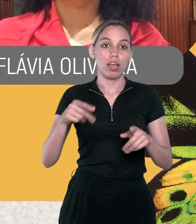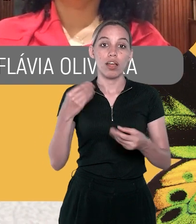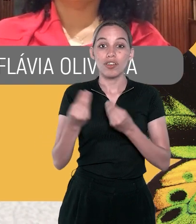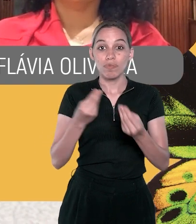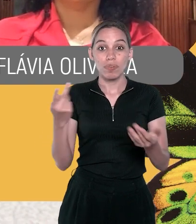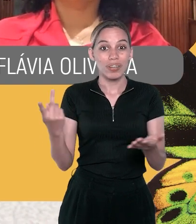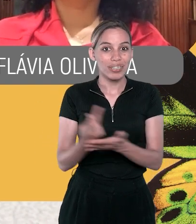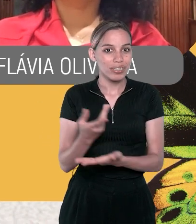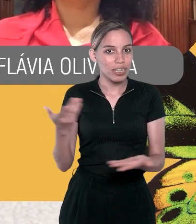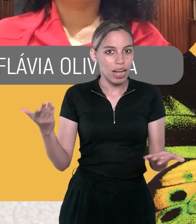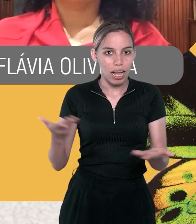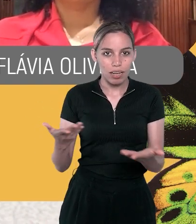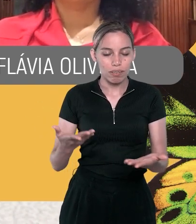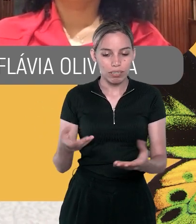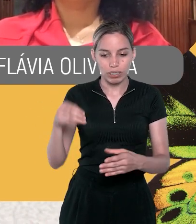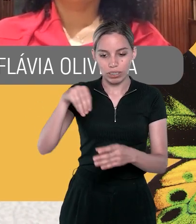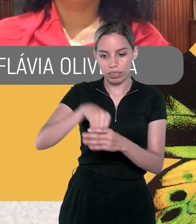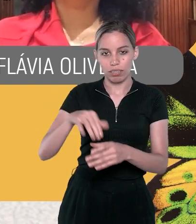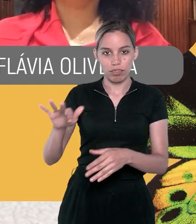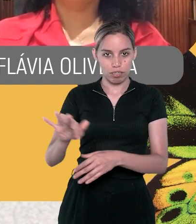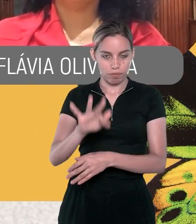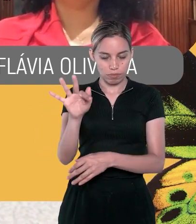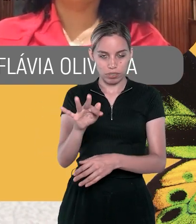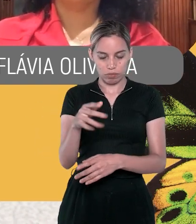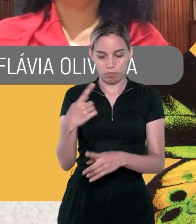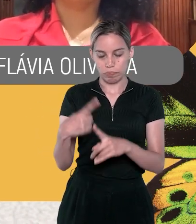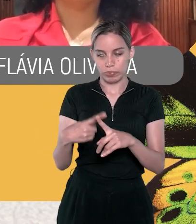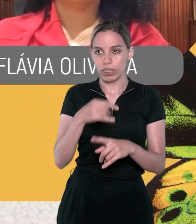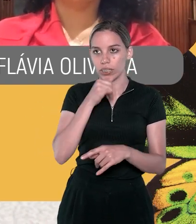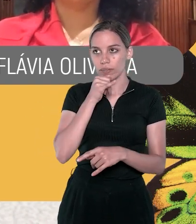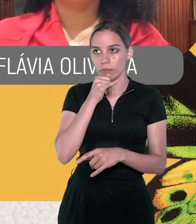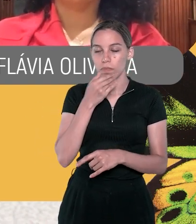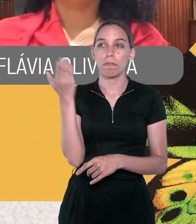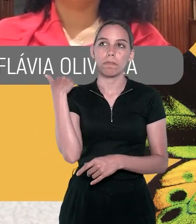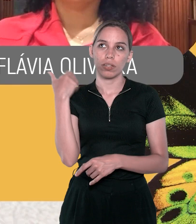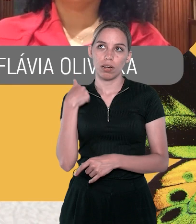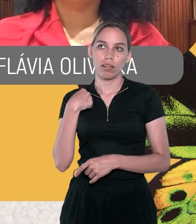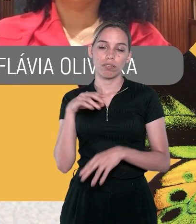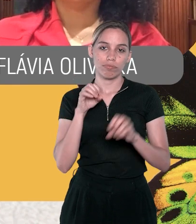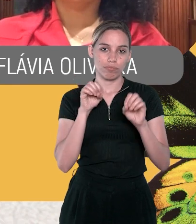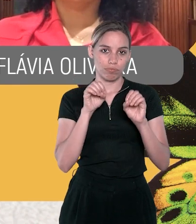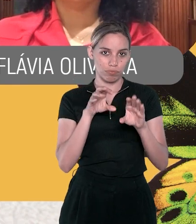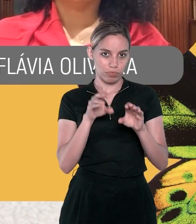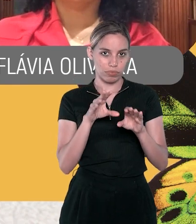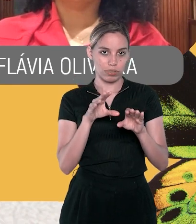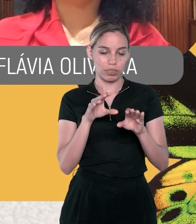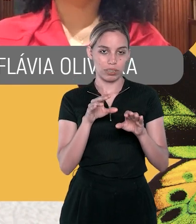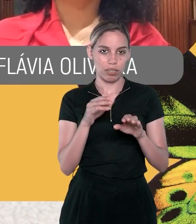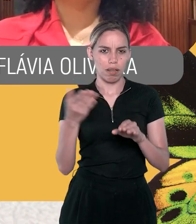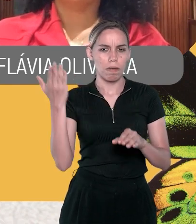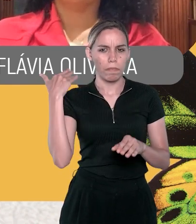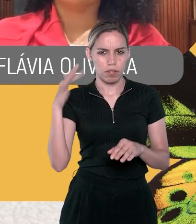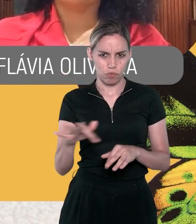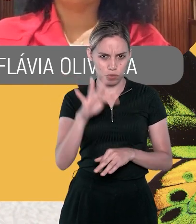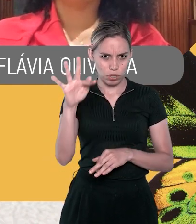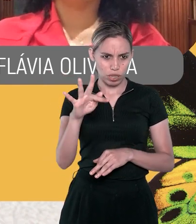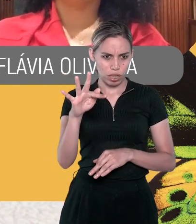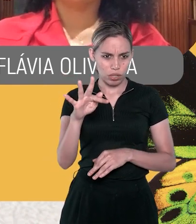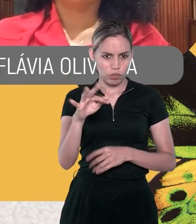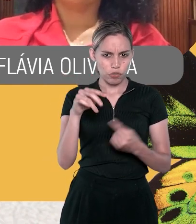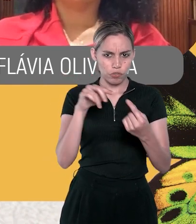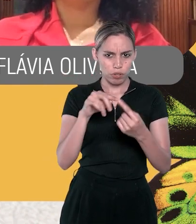por exemplo, nas salas de aula das universidades. Quando eu dei aula, ter um negro na sala de aula era um evento raro e